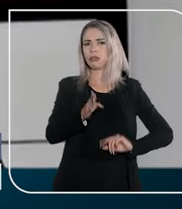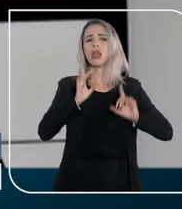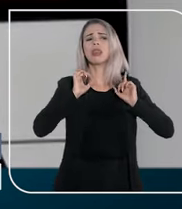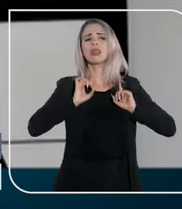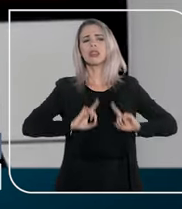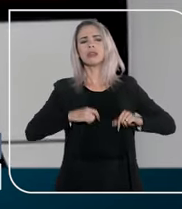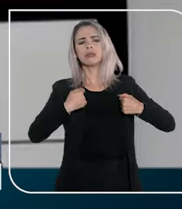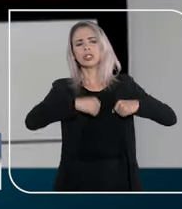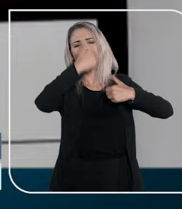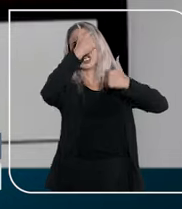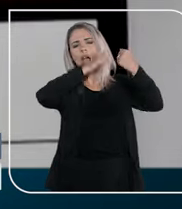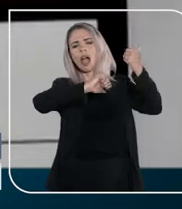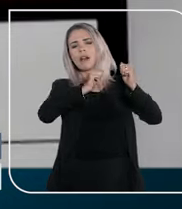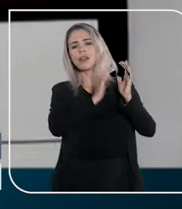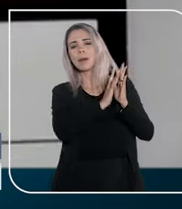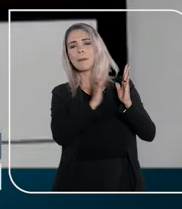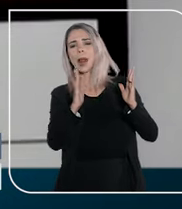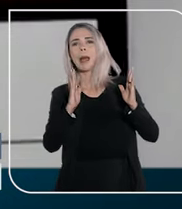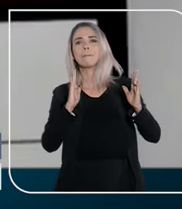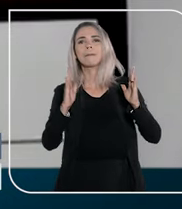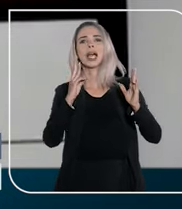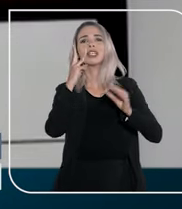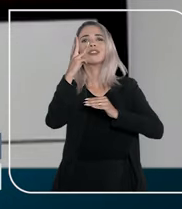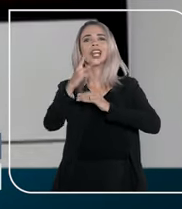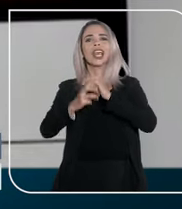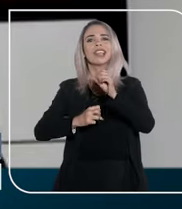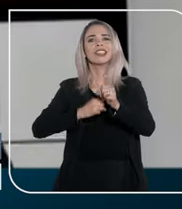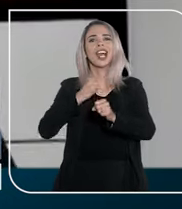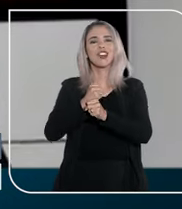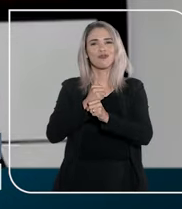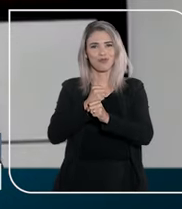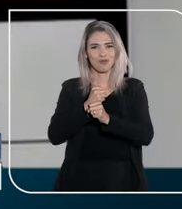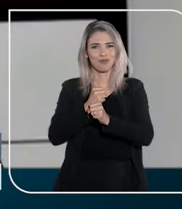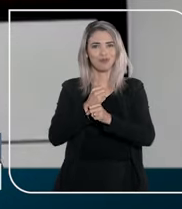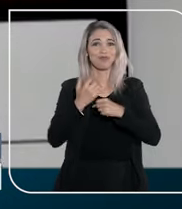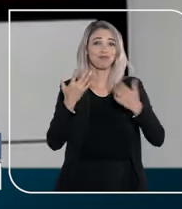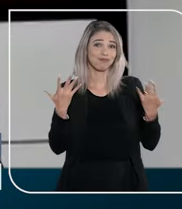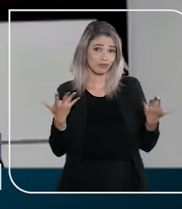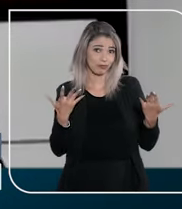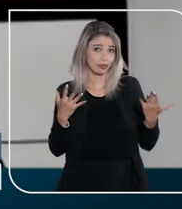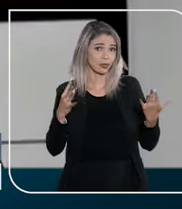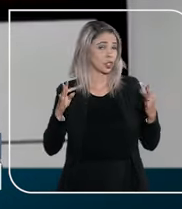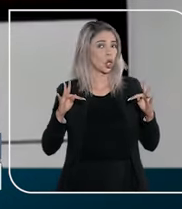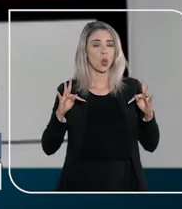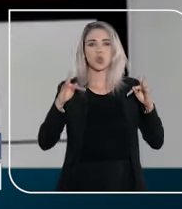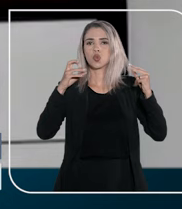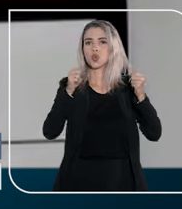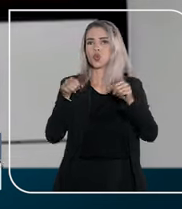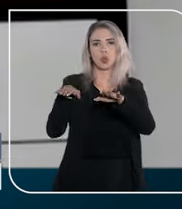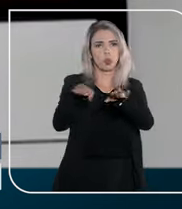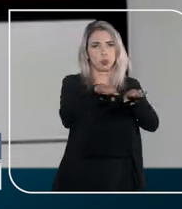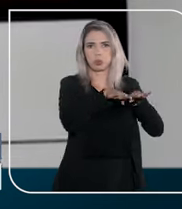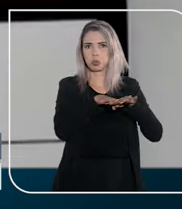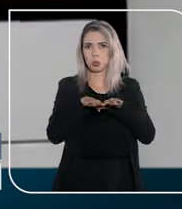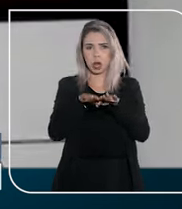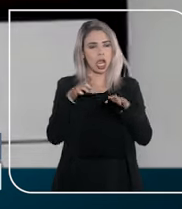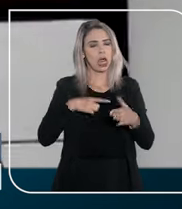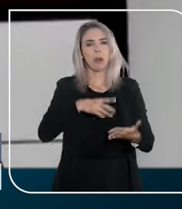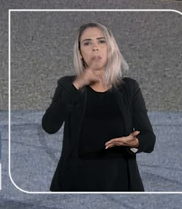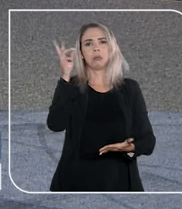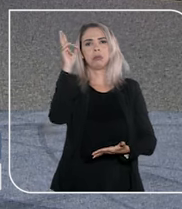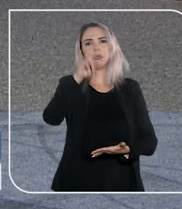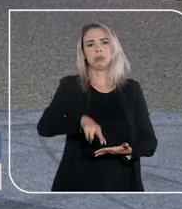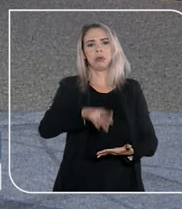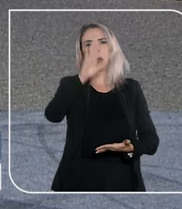ser aferida no estágio probatório. Então, não é algo absoluto que eu possa impedir a posse precária do